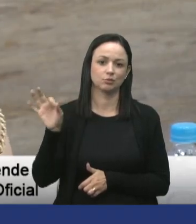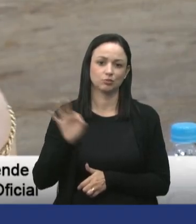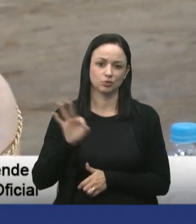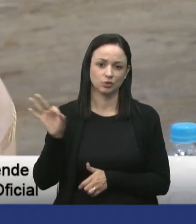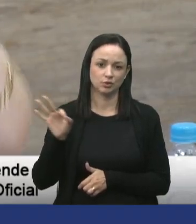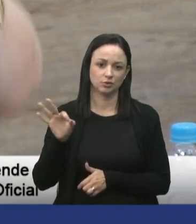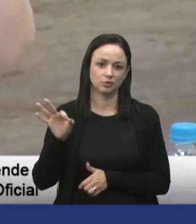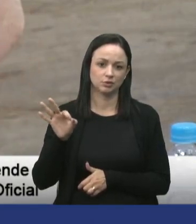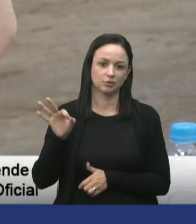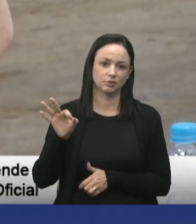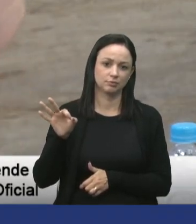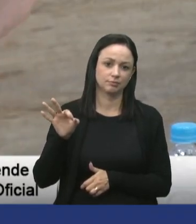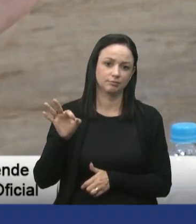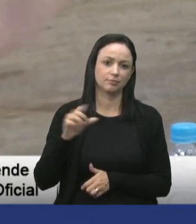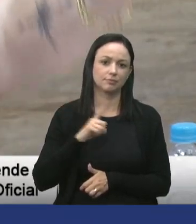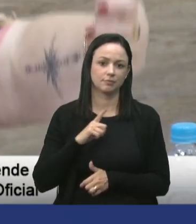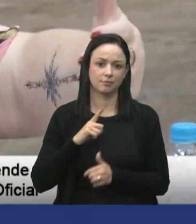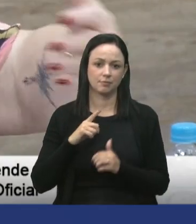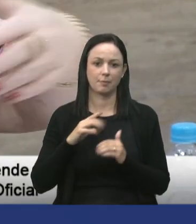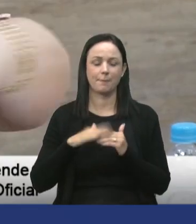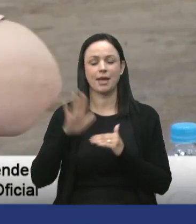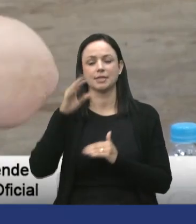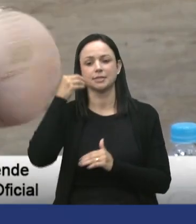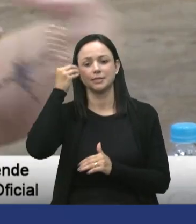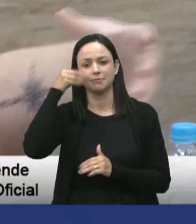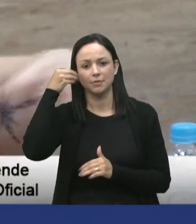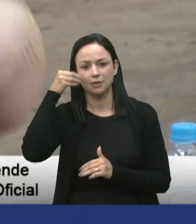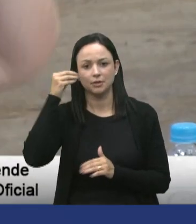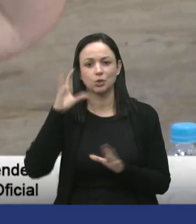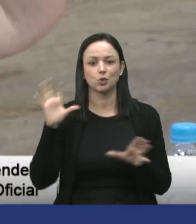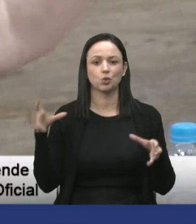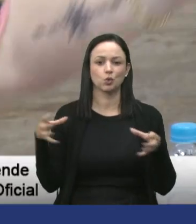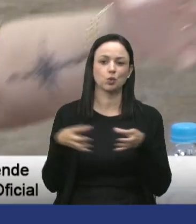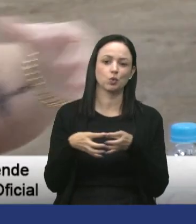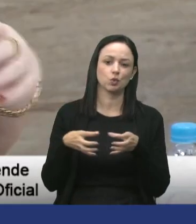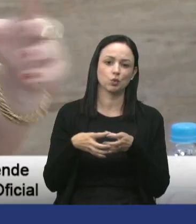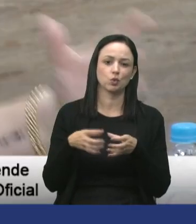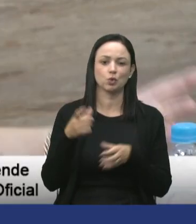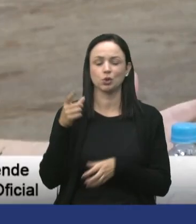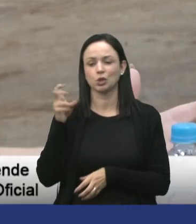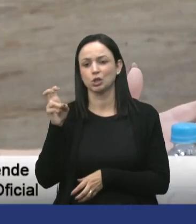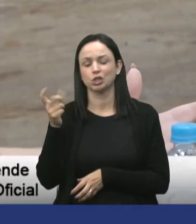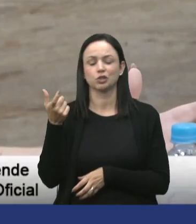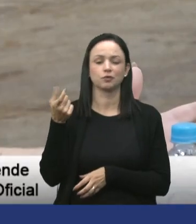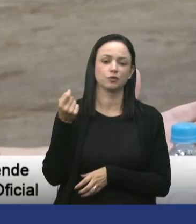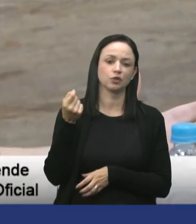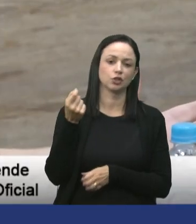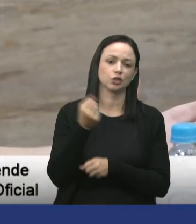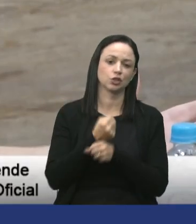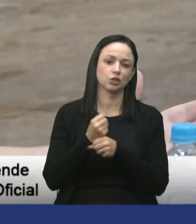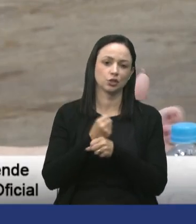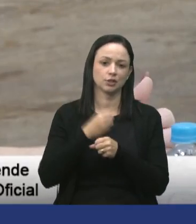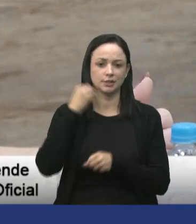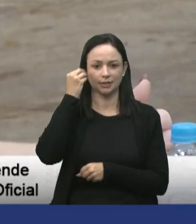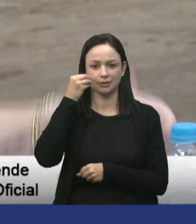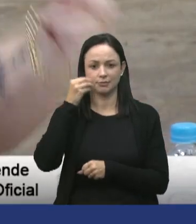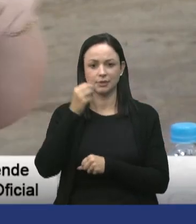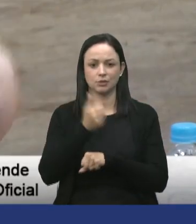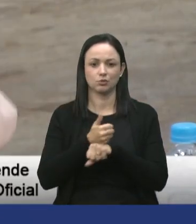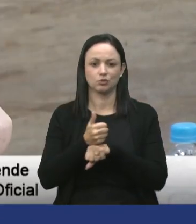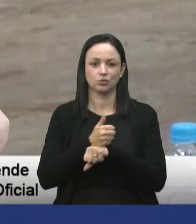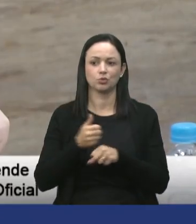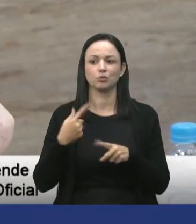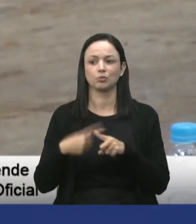75% das que têm mais experiência, daquele grupo que tem 15, 20 anos de experiência na profissão.